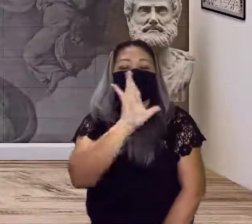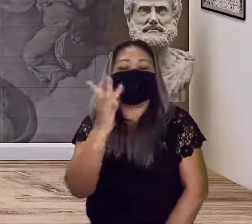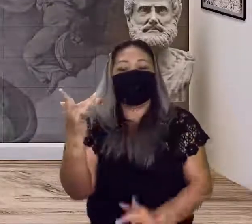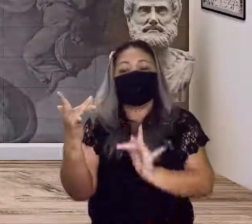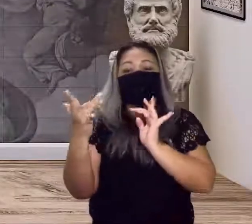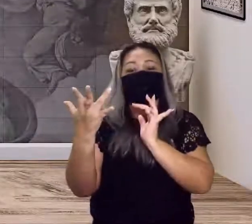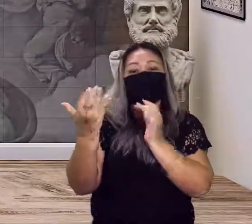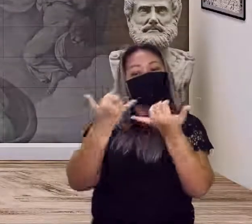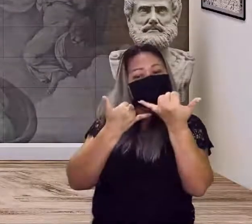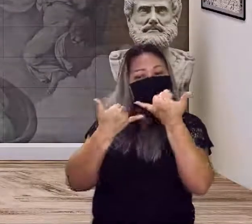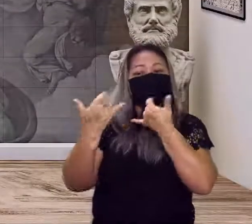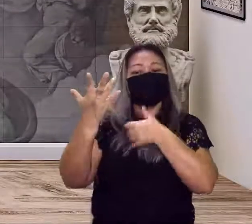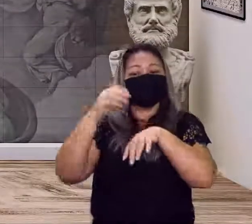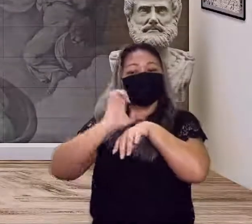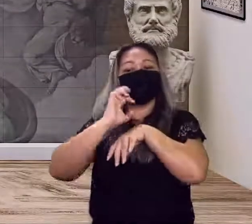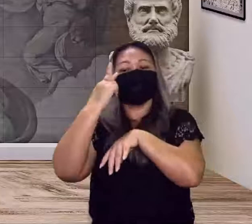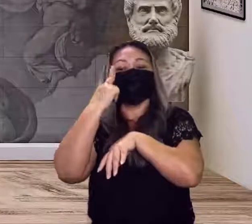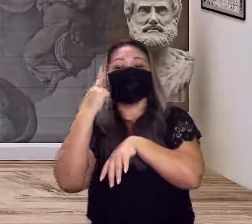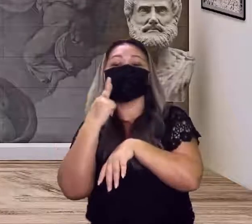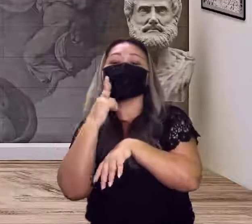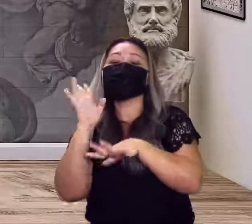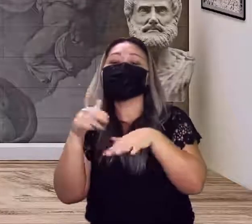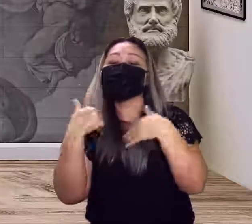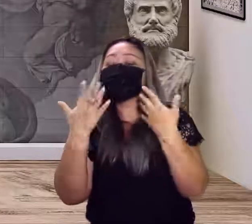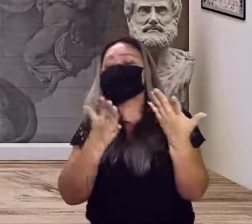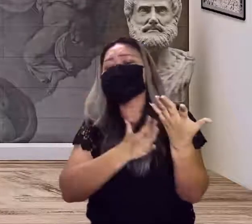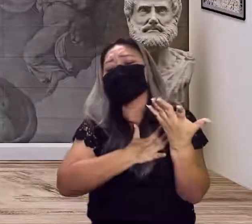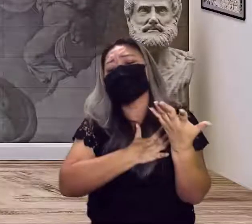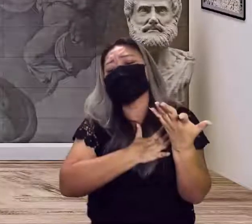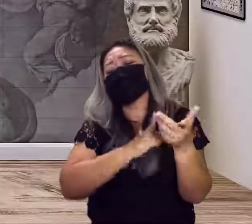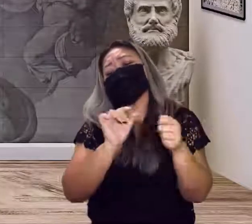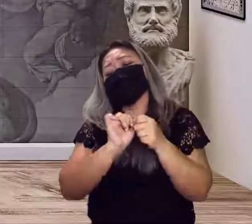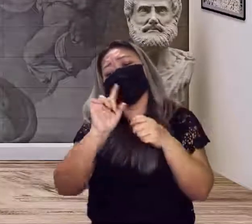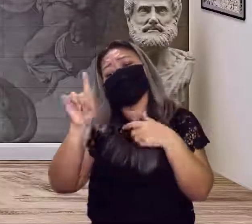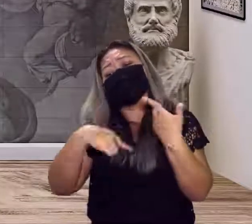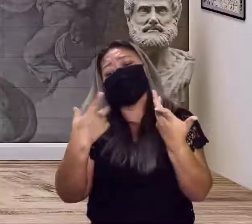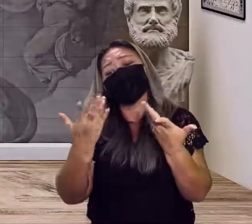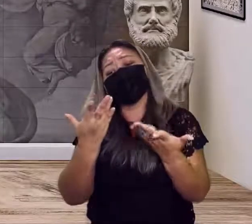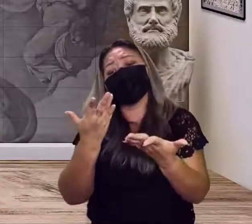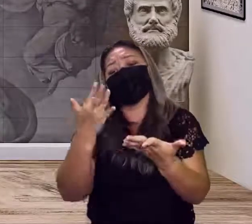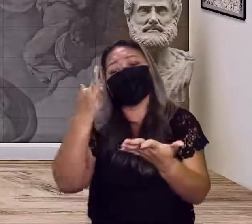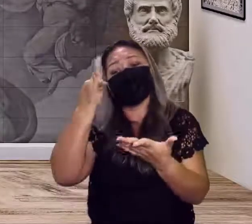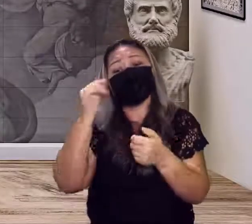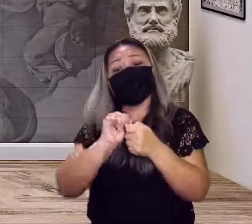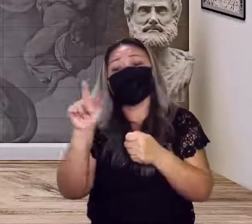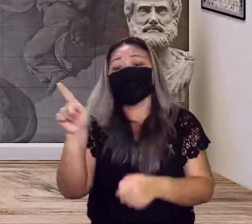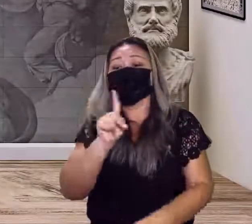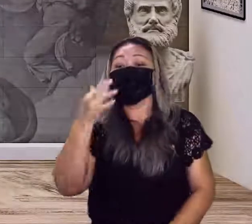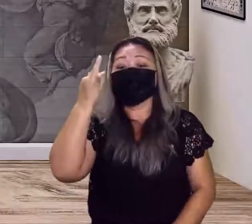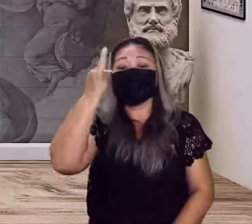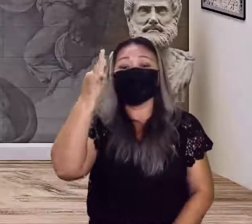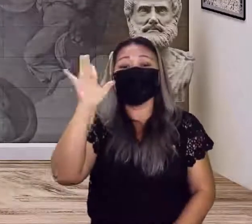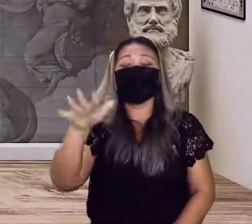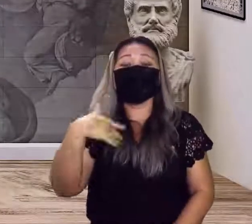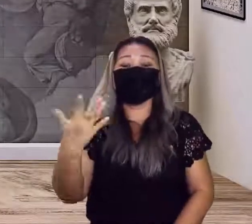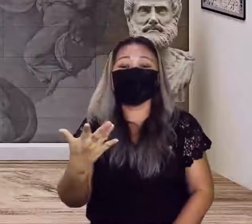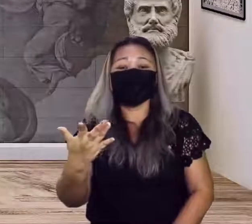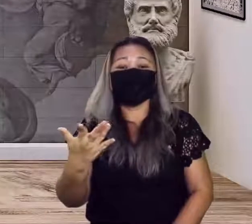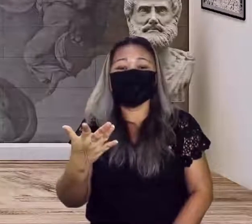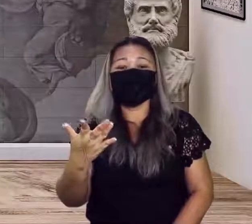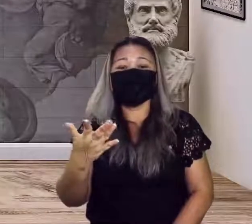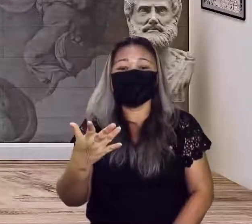com a gente, né, alunos do estado de Rondônia, dizem que gostam muito das aulas de filosofia e que gostaria de ser professor de filosofia.